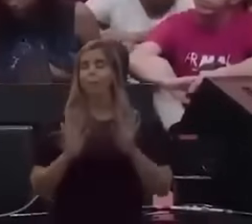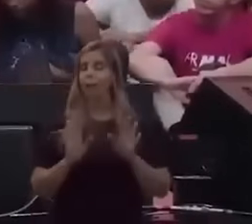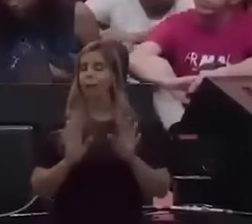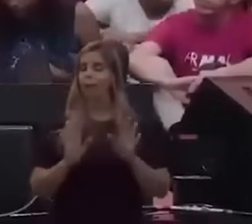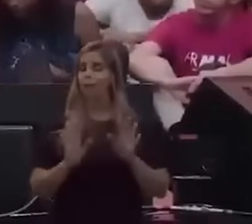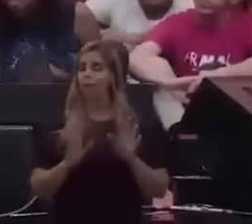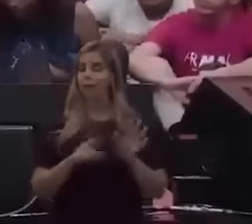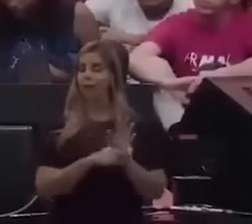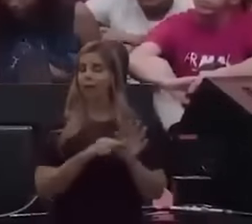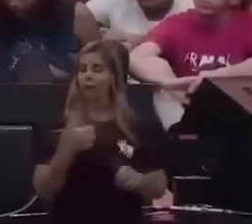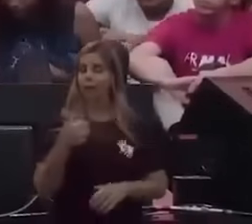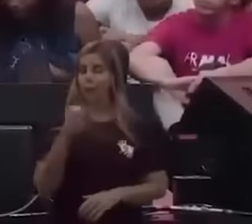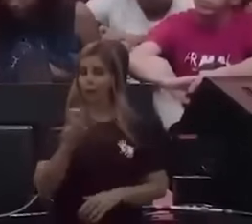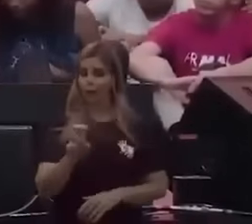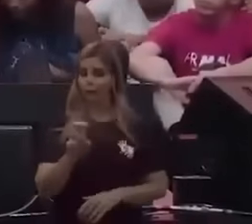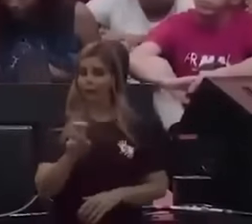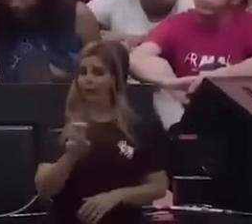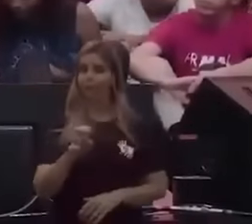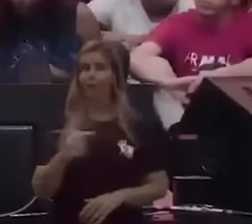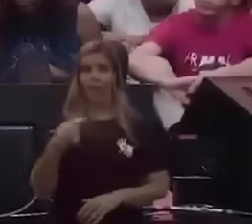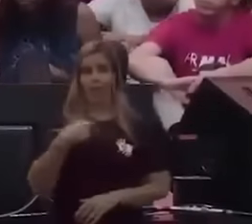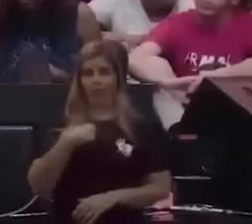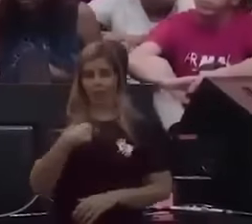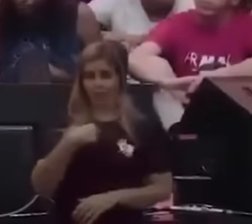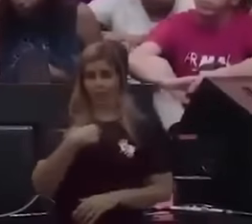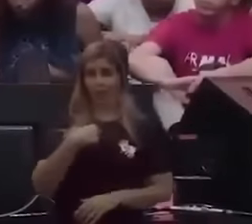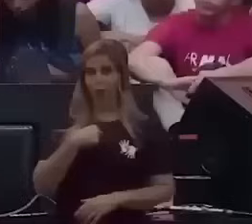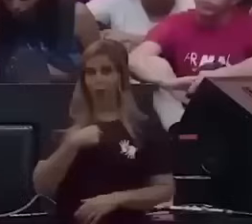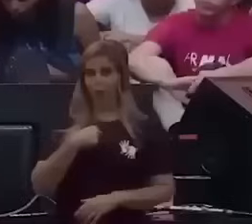Mas, versículo 15, de minha parte,